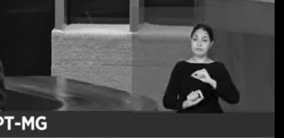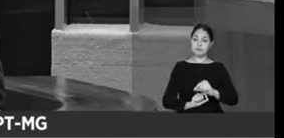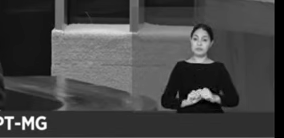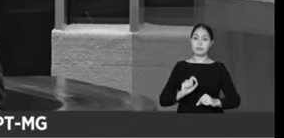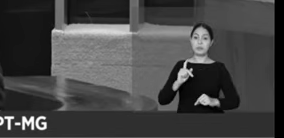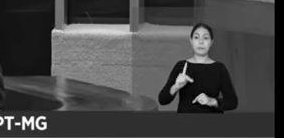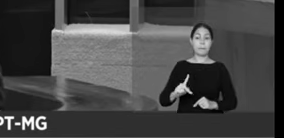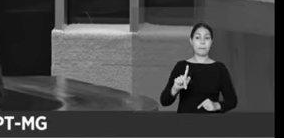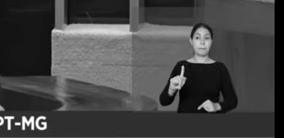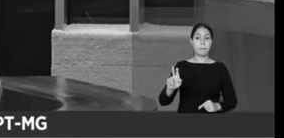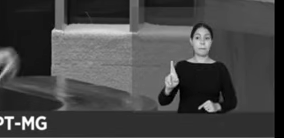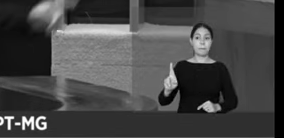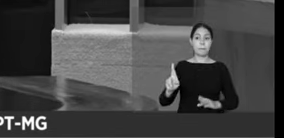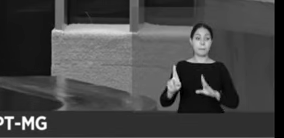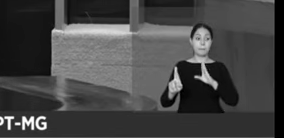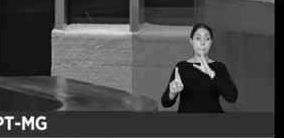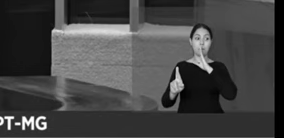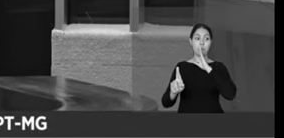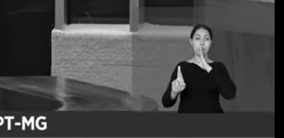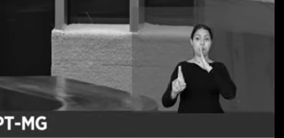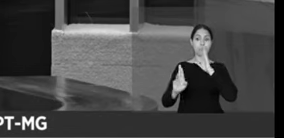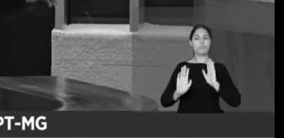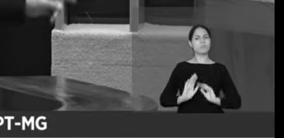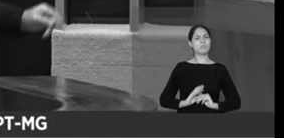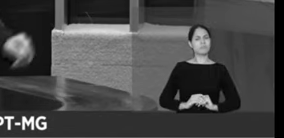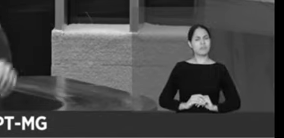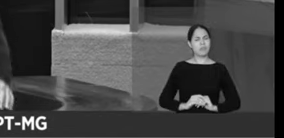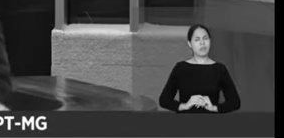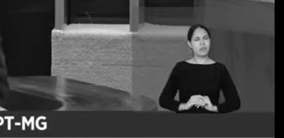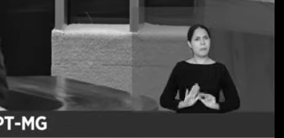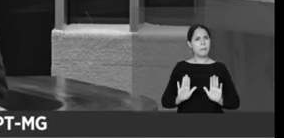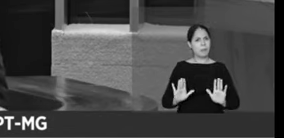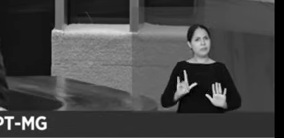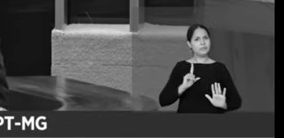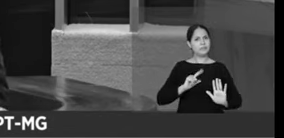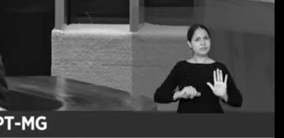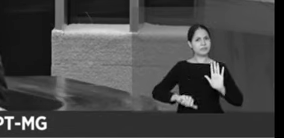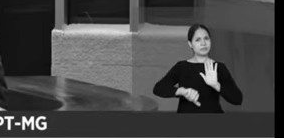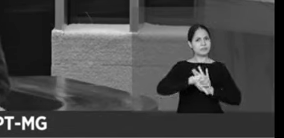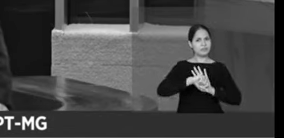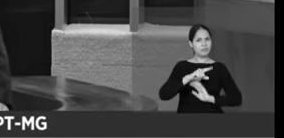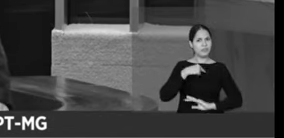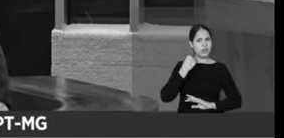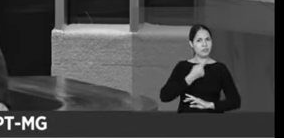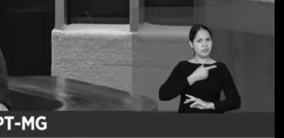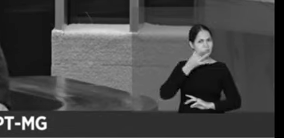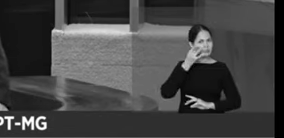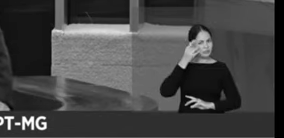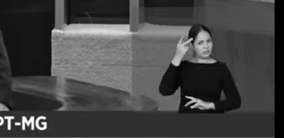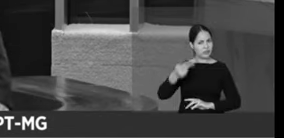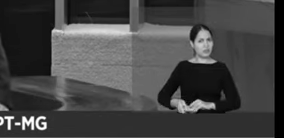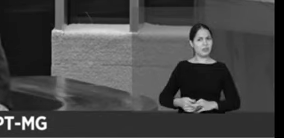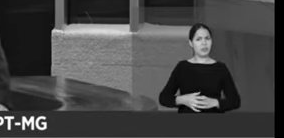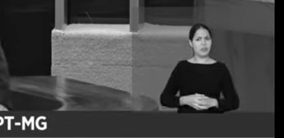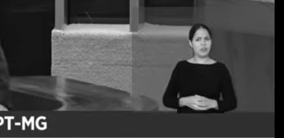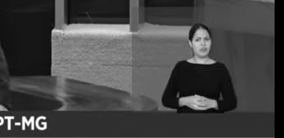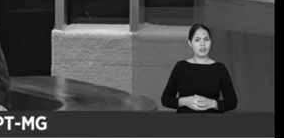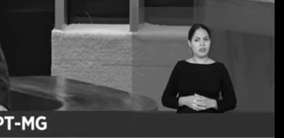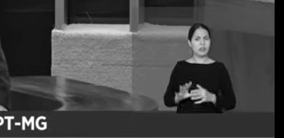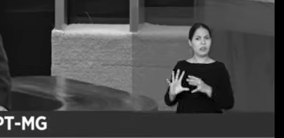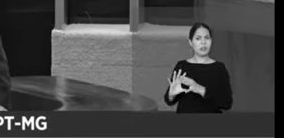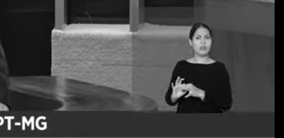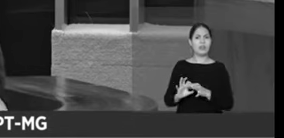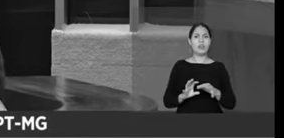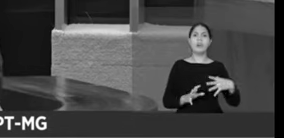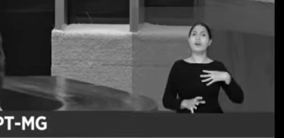República. Crimes que nós queremos ver aqui também, corrupção em relação aos próprios filhos do